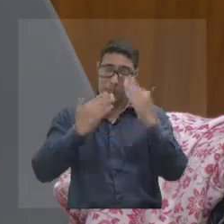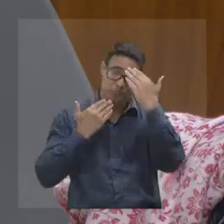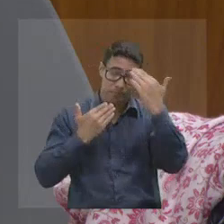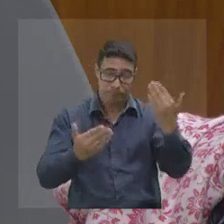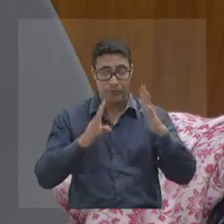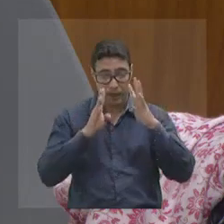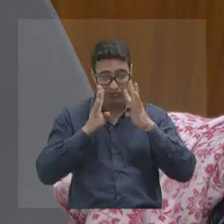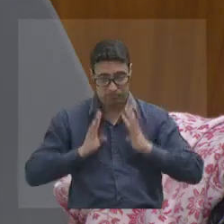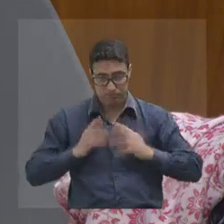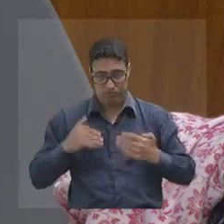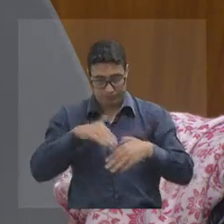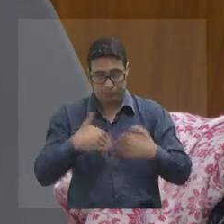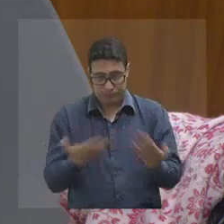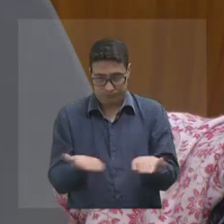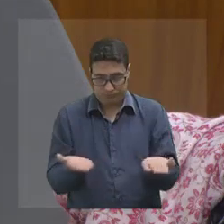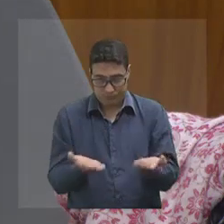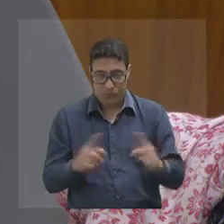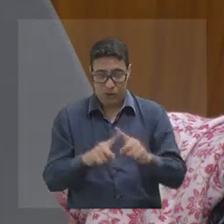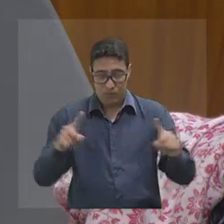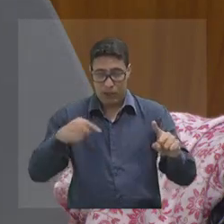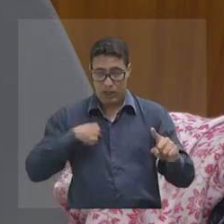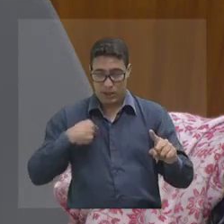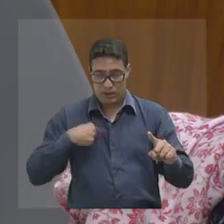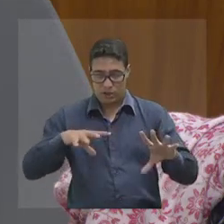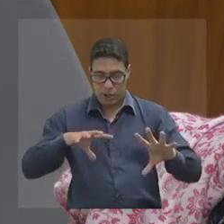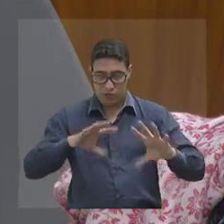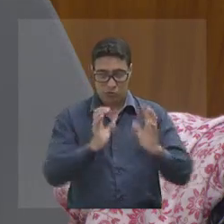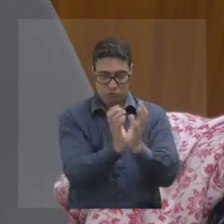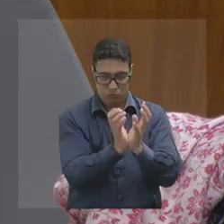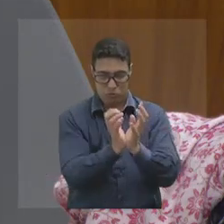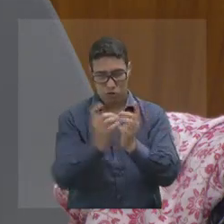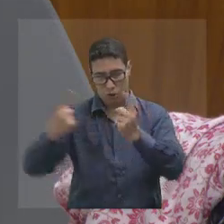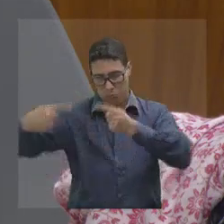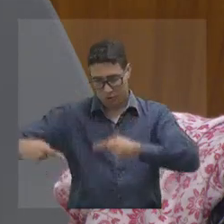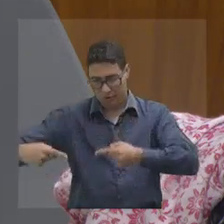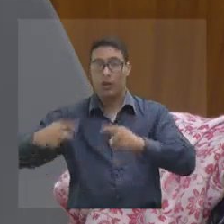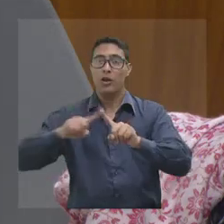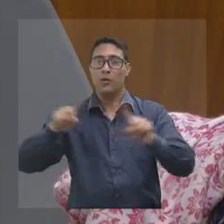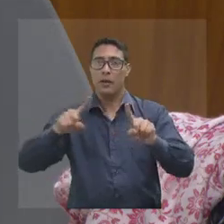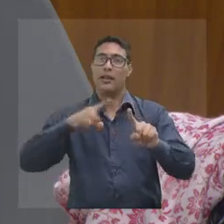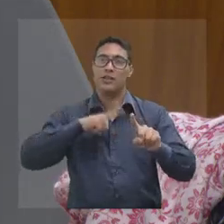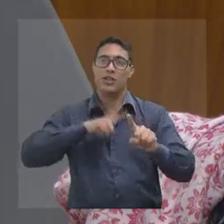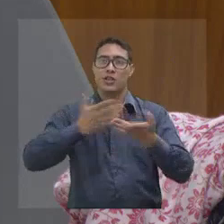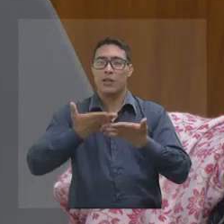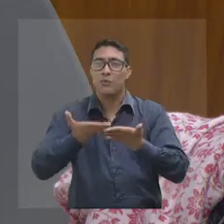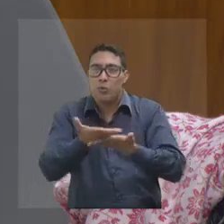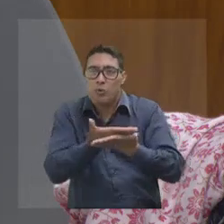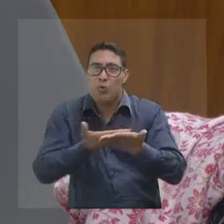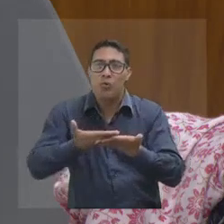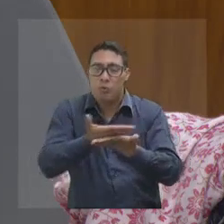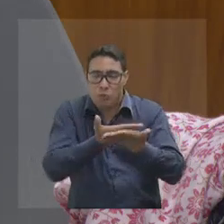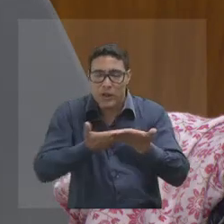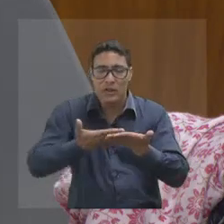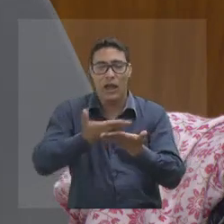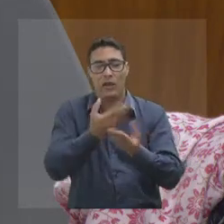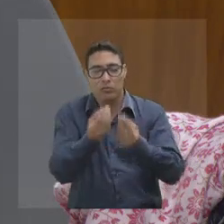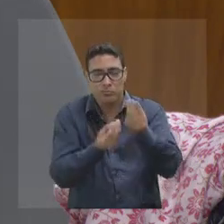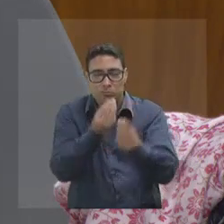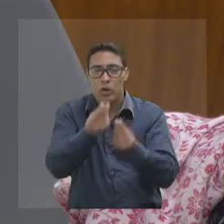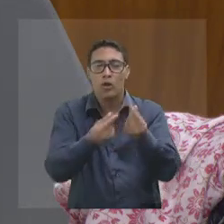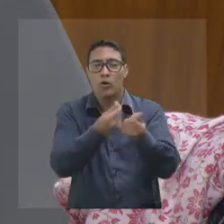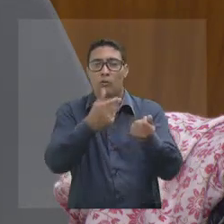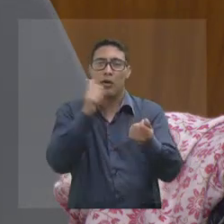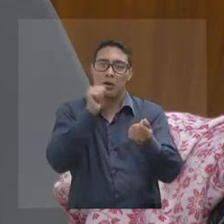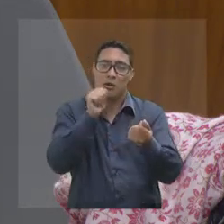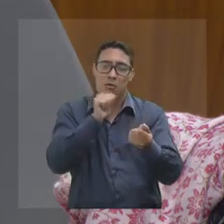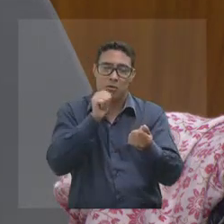nessa casa nós estamos no bloco de oposição mas a gente tem um cuidado muito específico com a forma como a gente trata as outras mulheres que estão em posição de